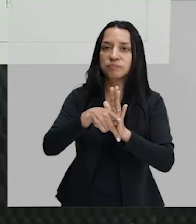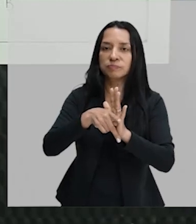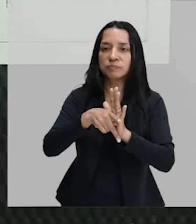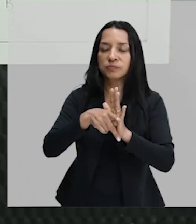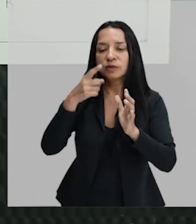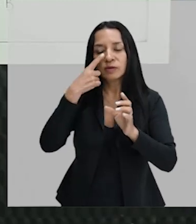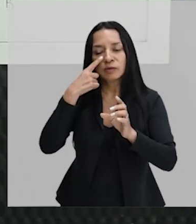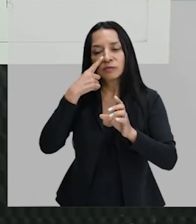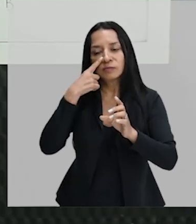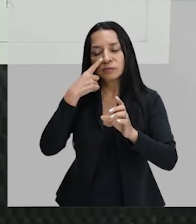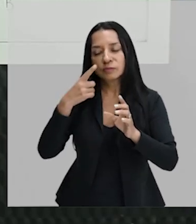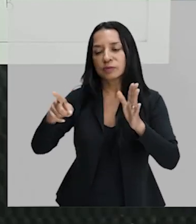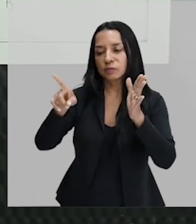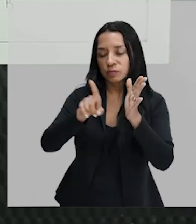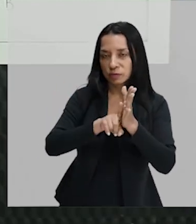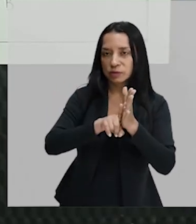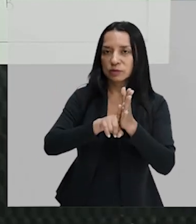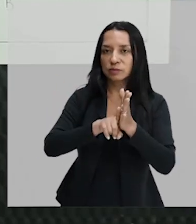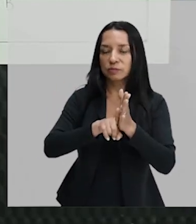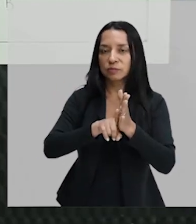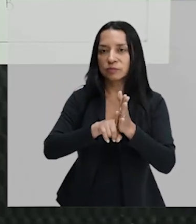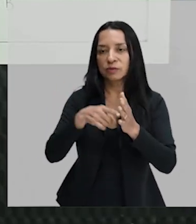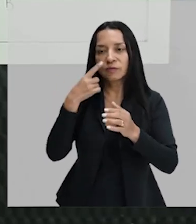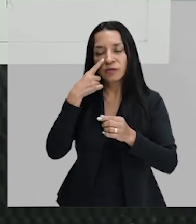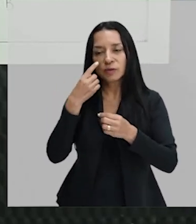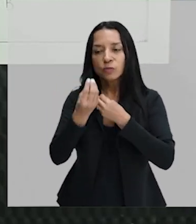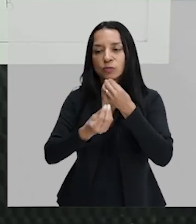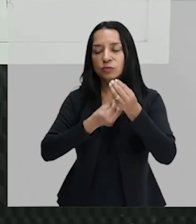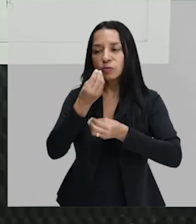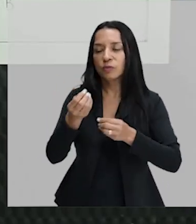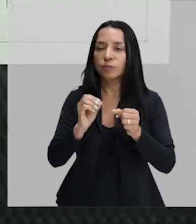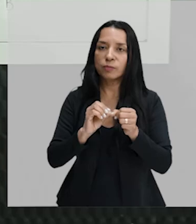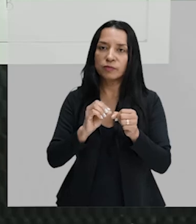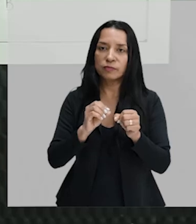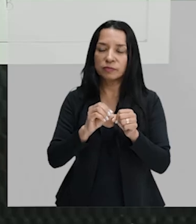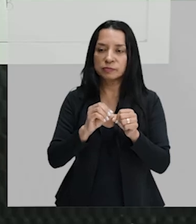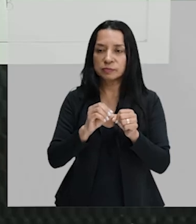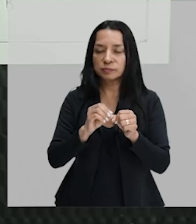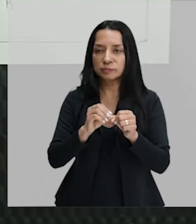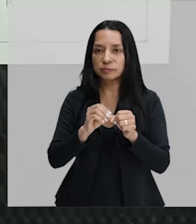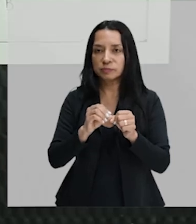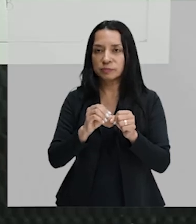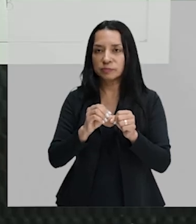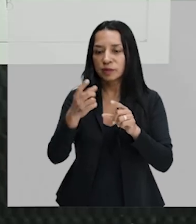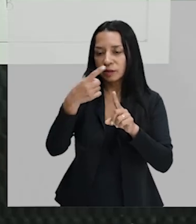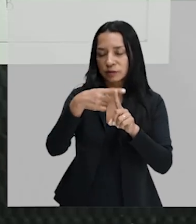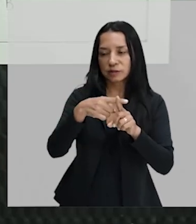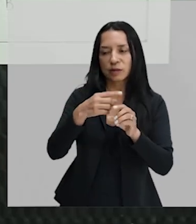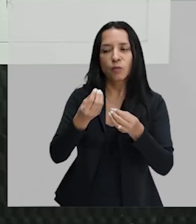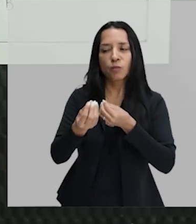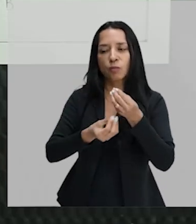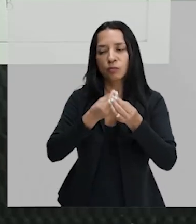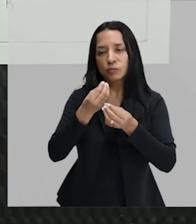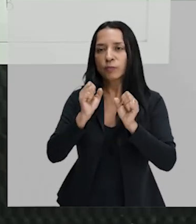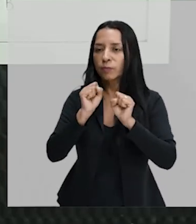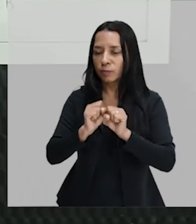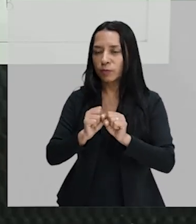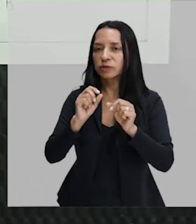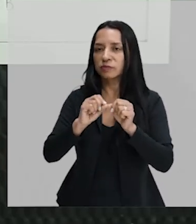Resolvido. Tá? Vamos responder a letra B. A letra B é a transposta de A menos